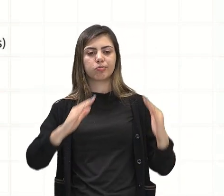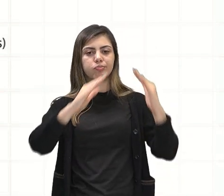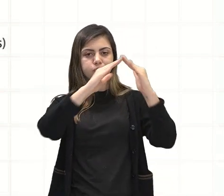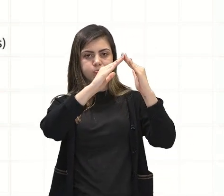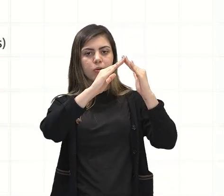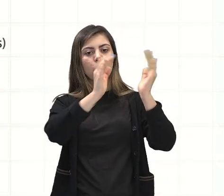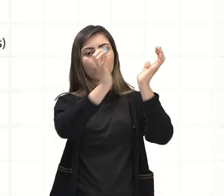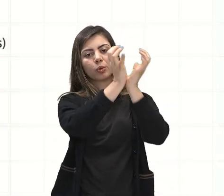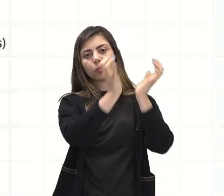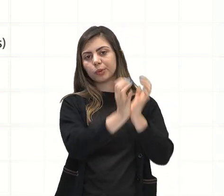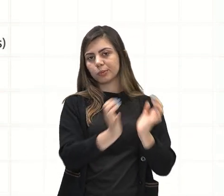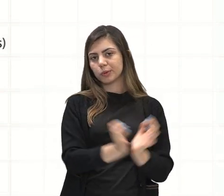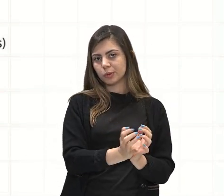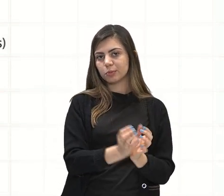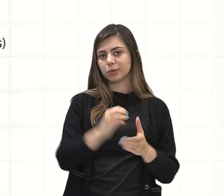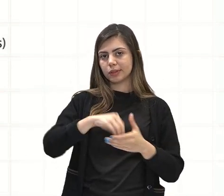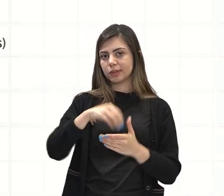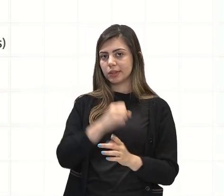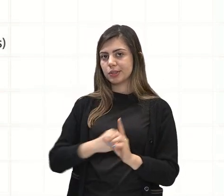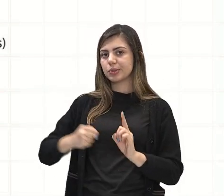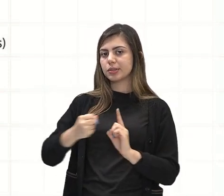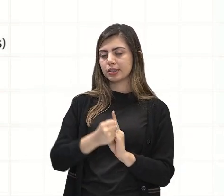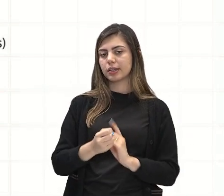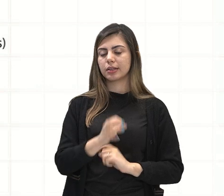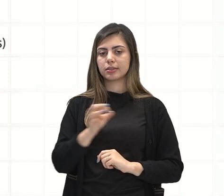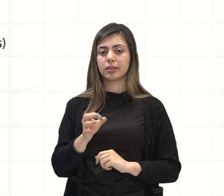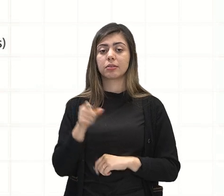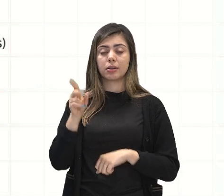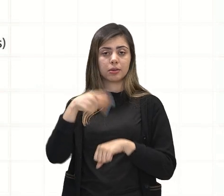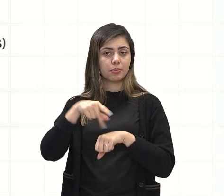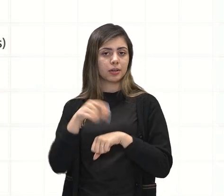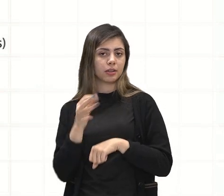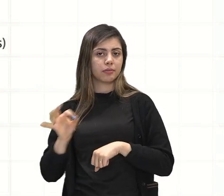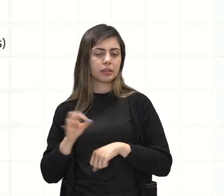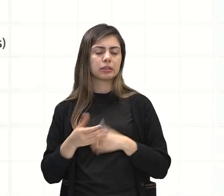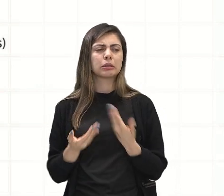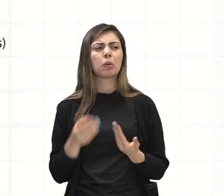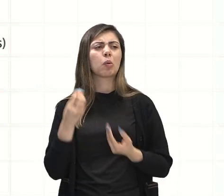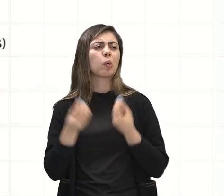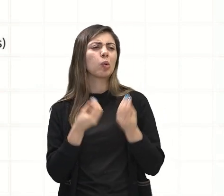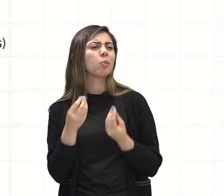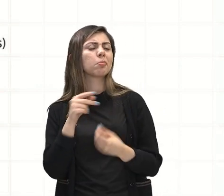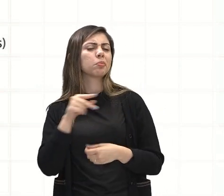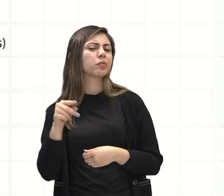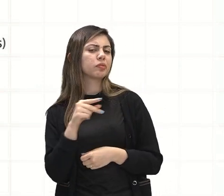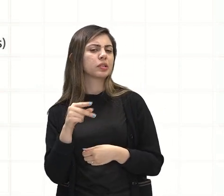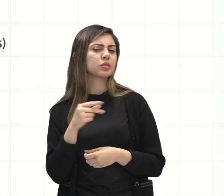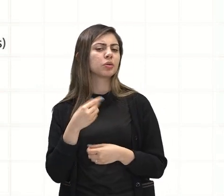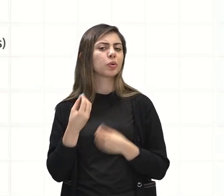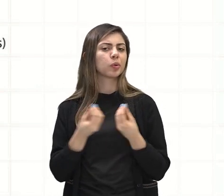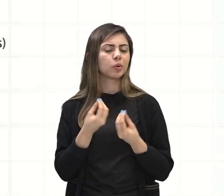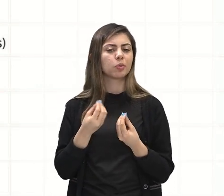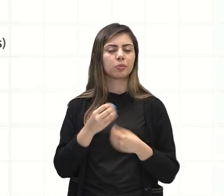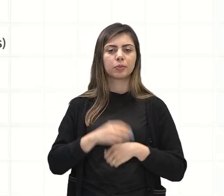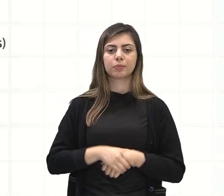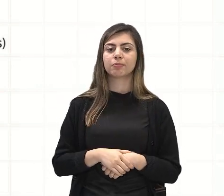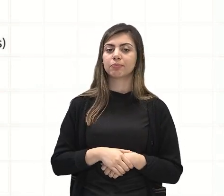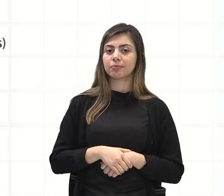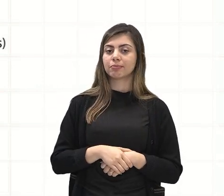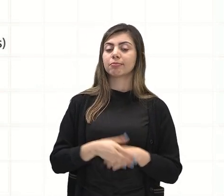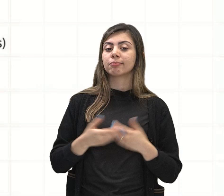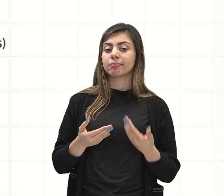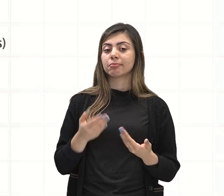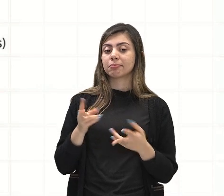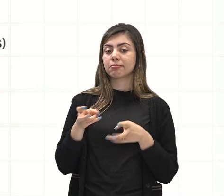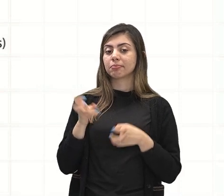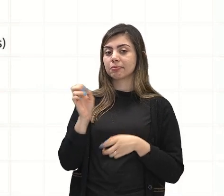estratificada a sociedade francesa. Como assim, professor? Estratificada, transformou num molho que nem tomate? Não.